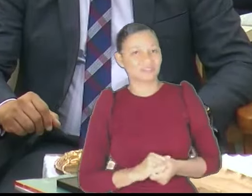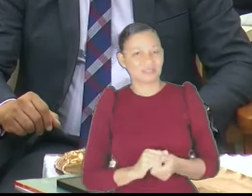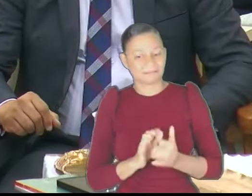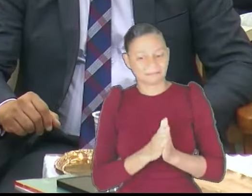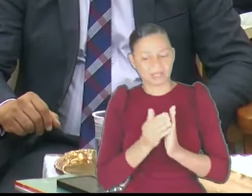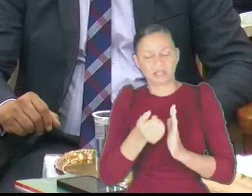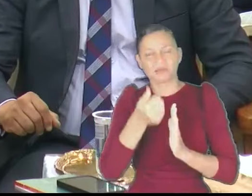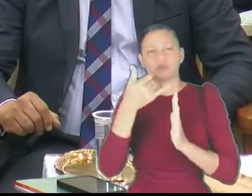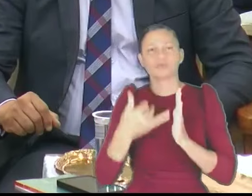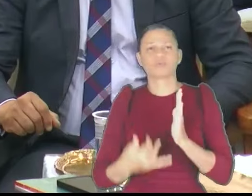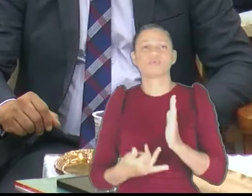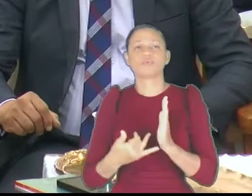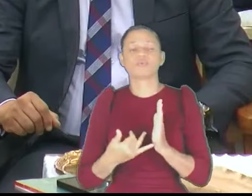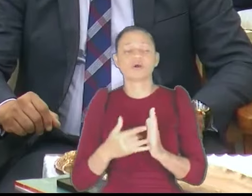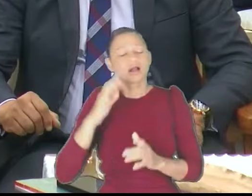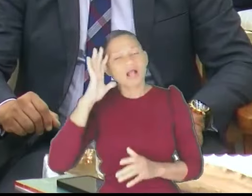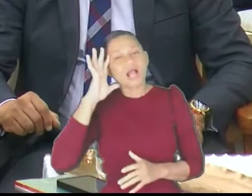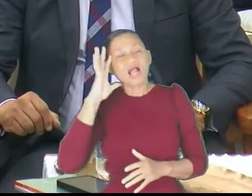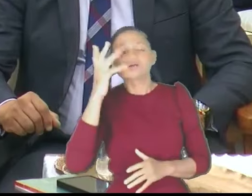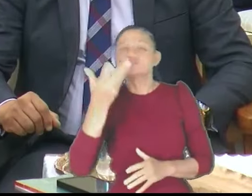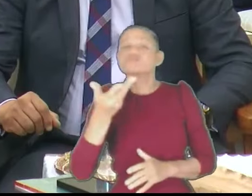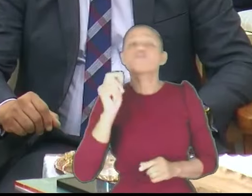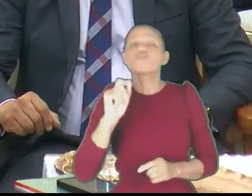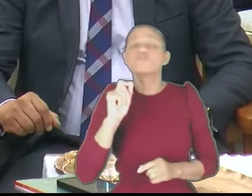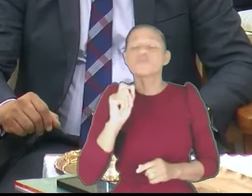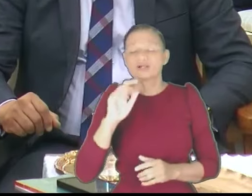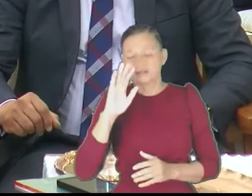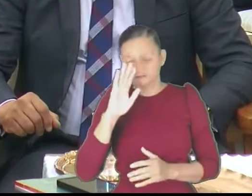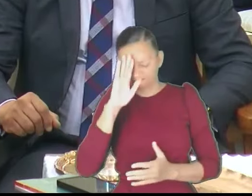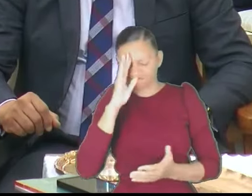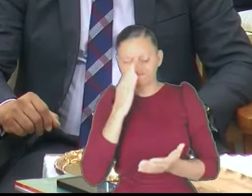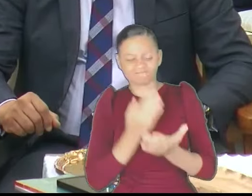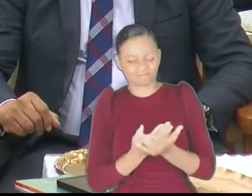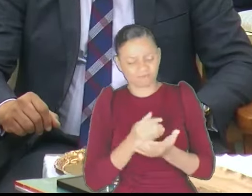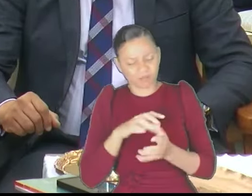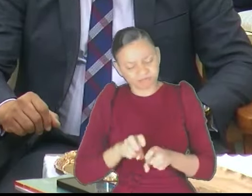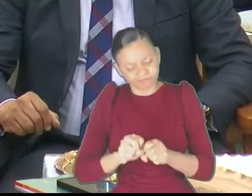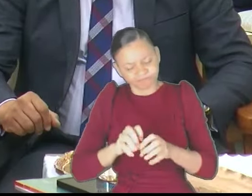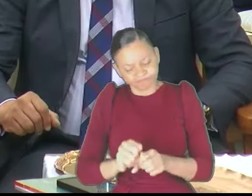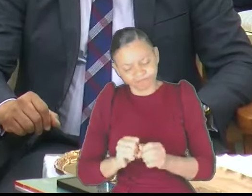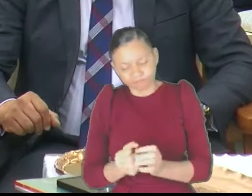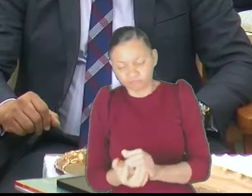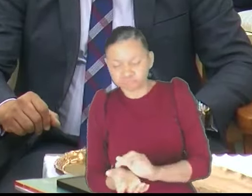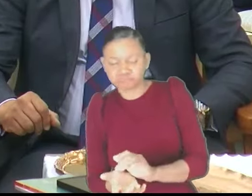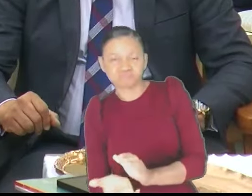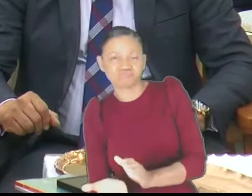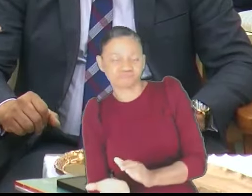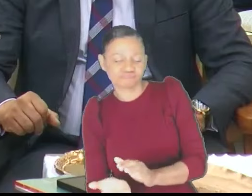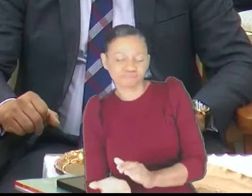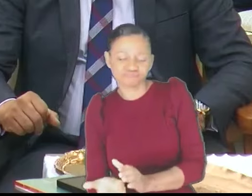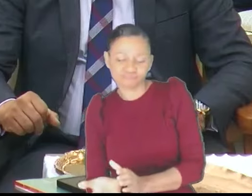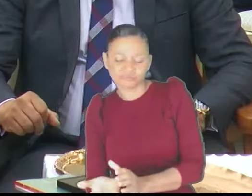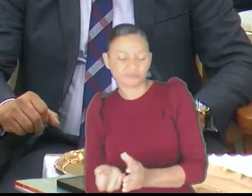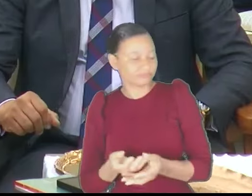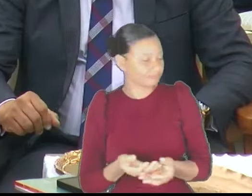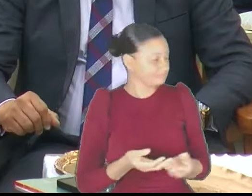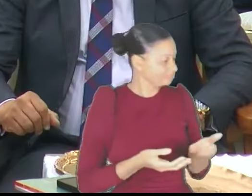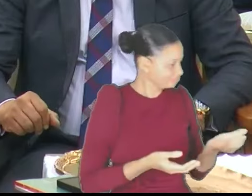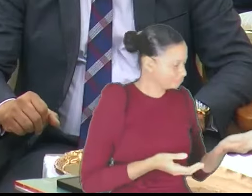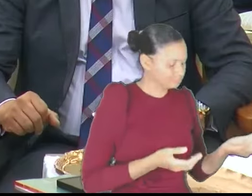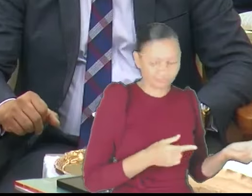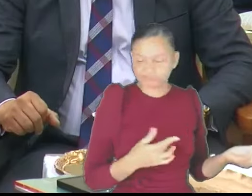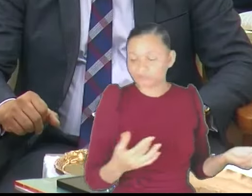Bíblia, que ela resolve crer, ela faz o bolo para o profeta, volta para dentro, faz o bolo para ela, para o menino. Quando